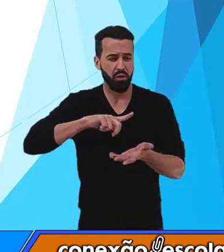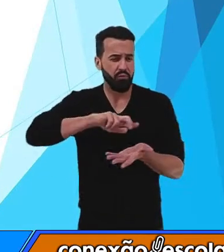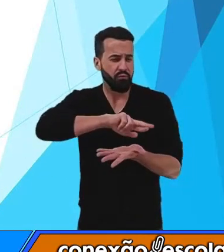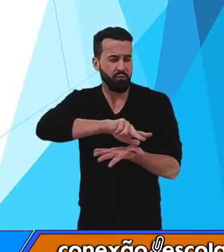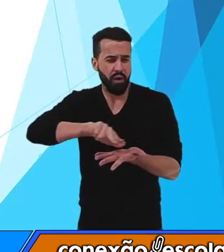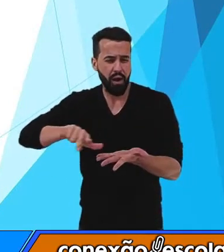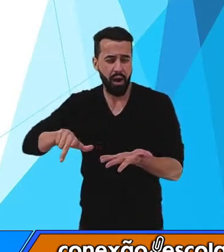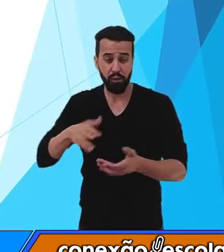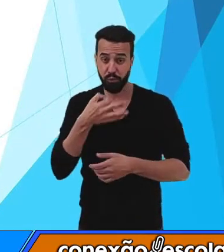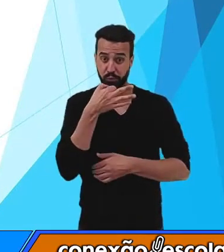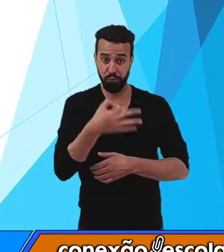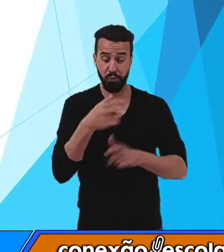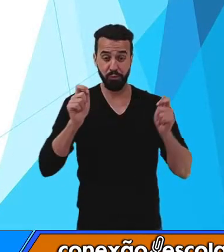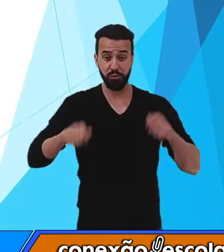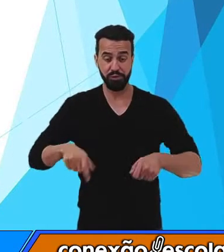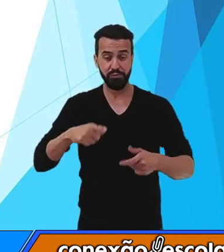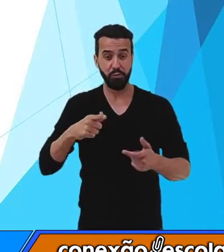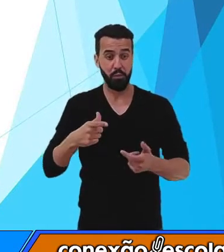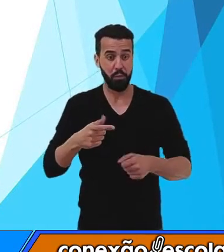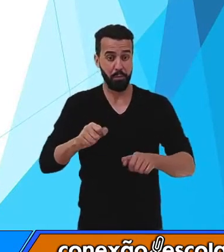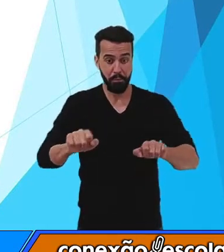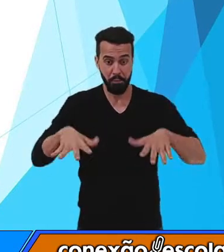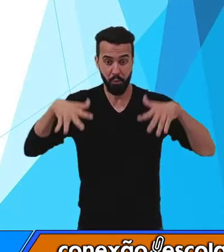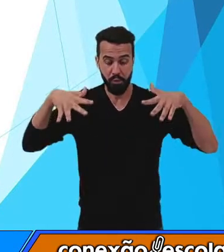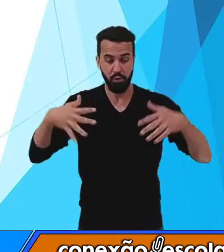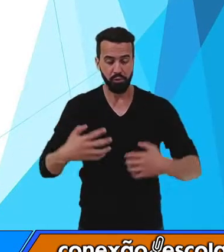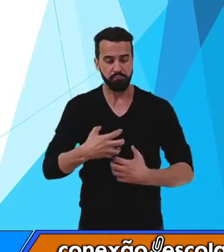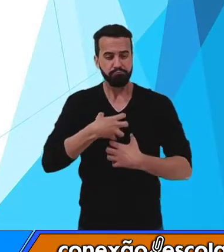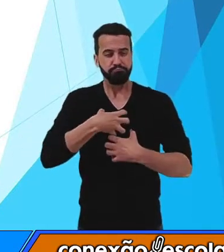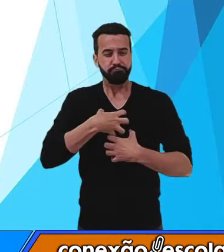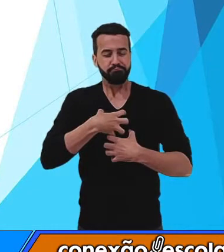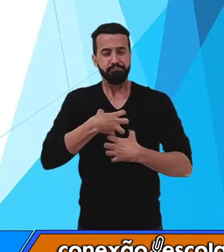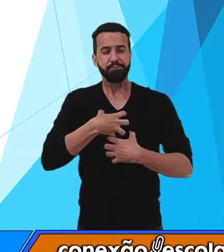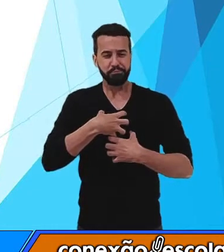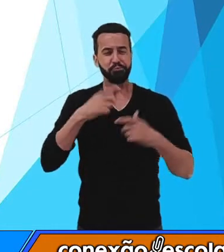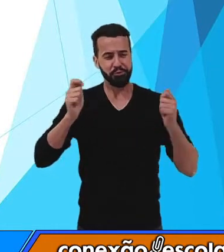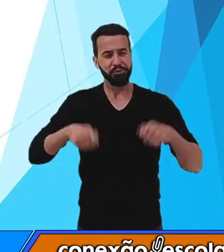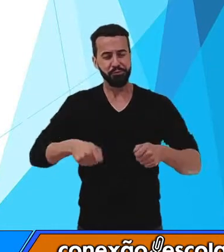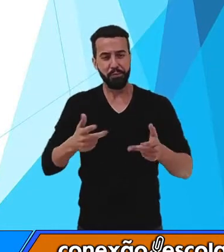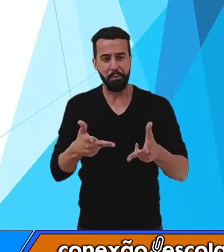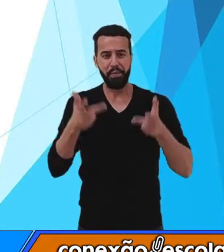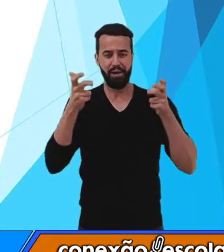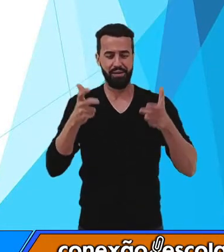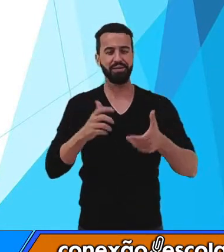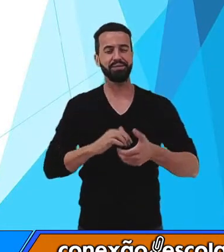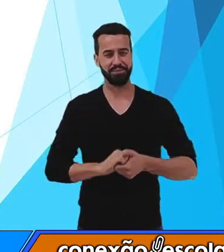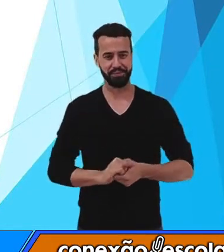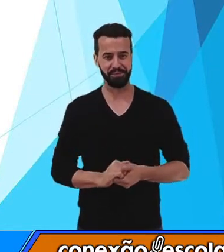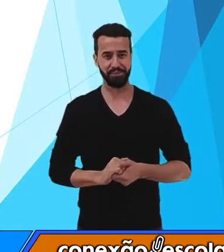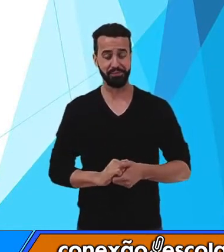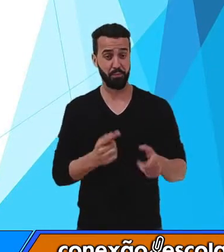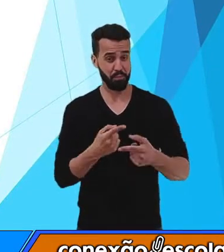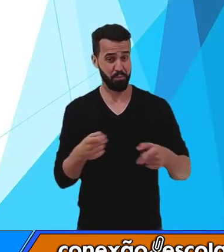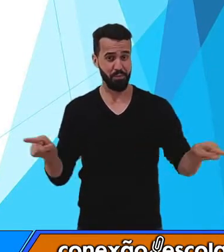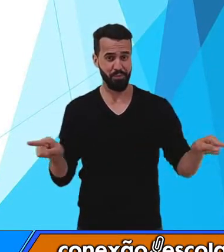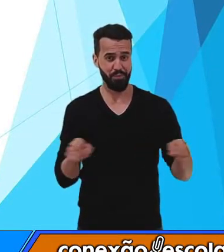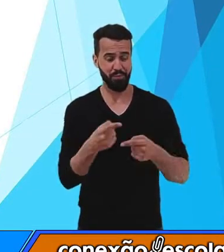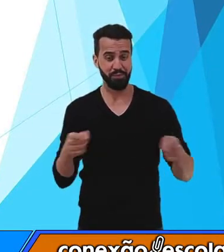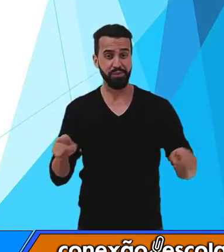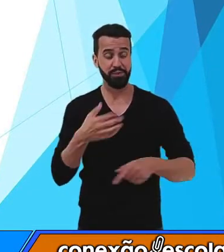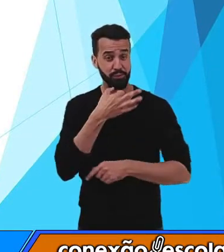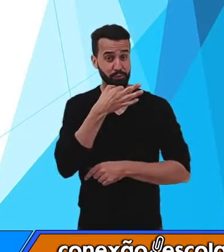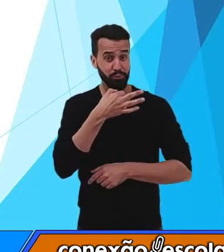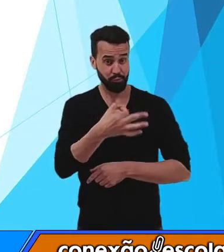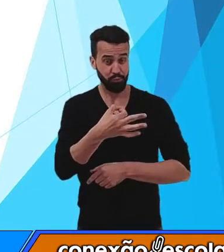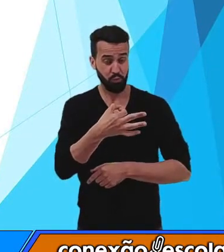ajudando a envolver o público na construção de imagens e sensações. As músicas e os sons